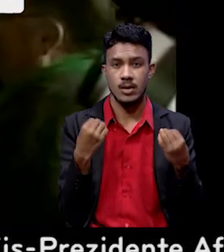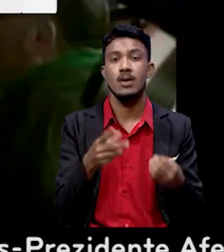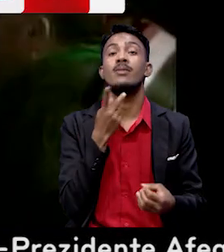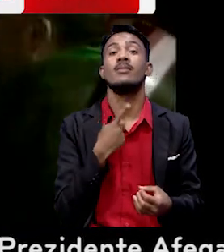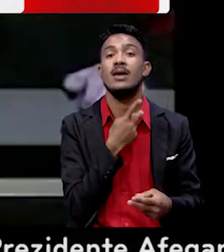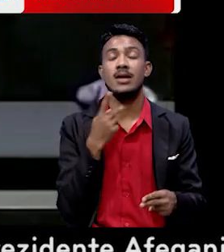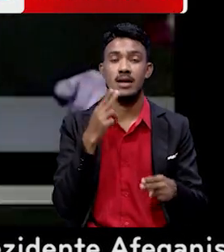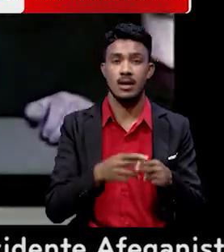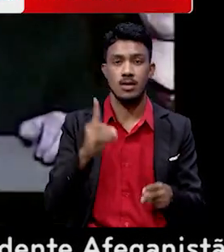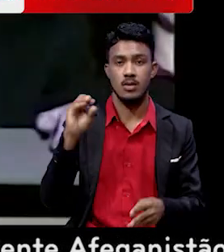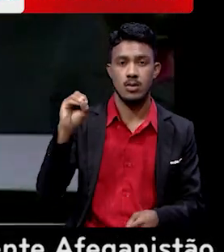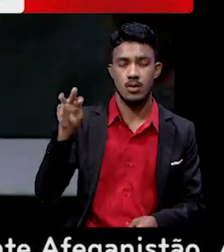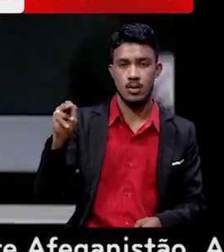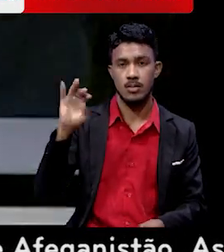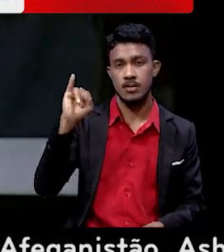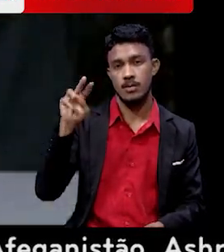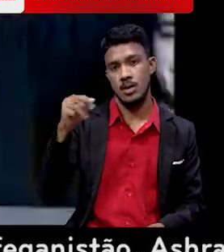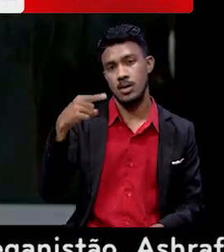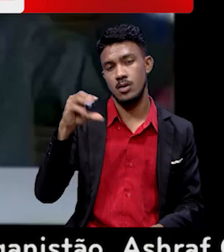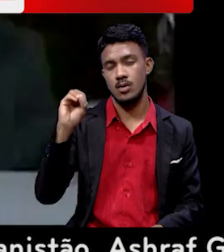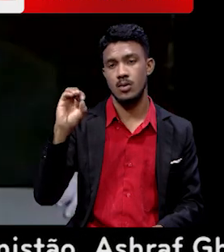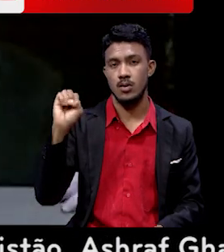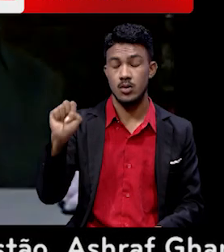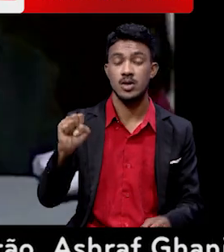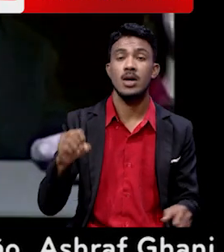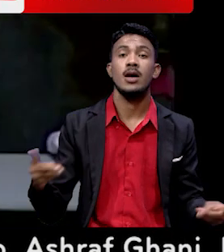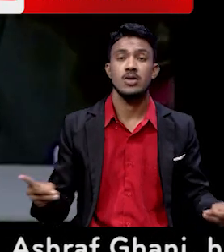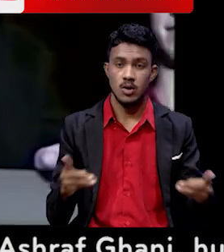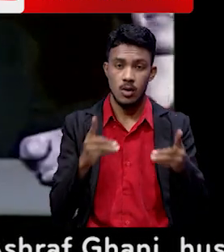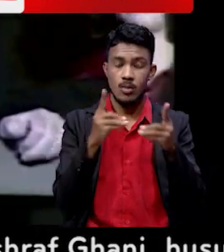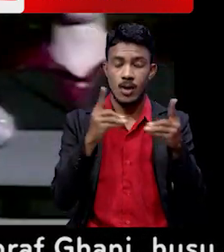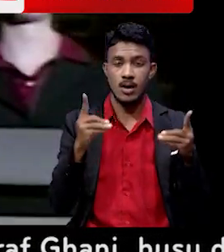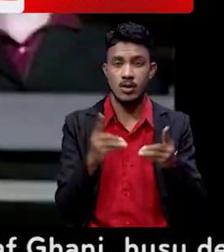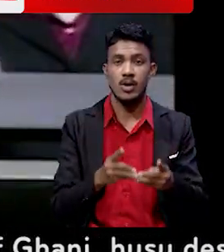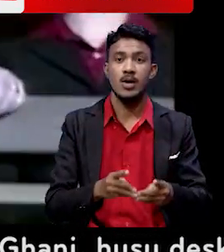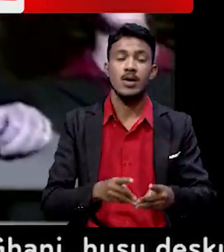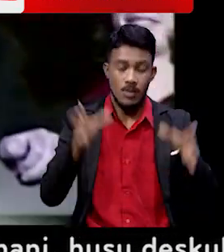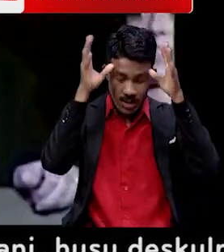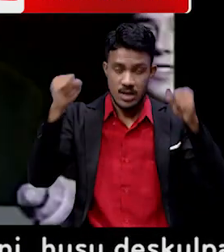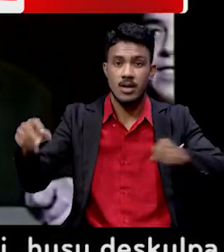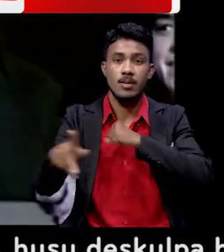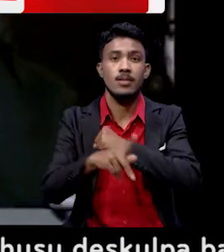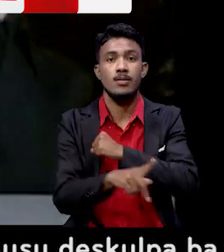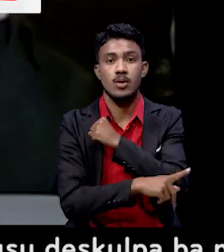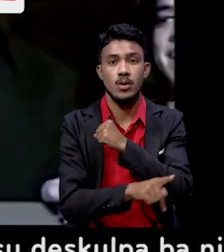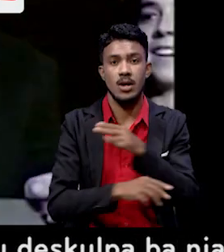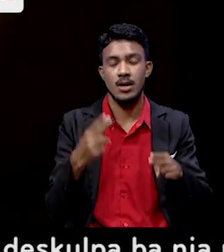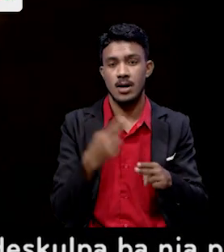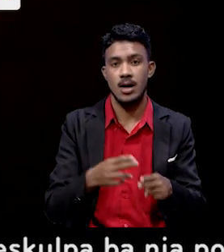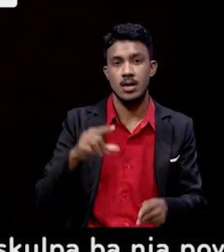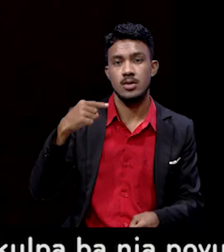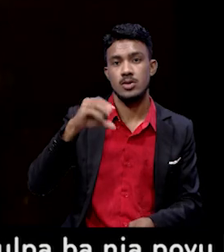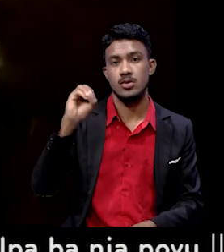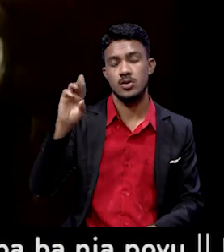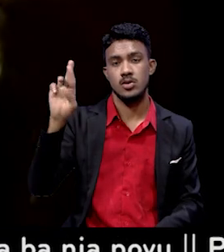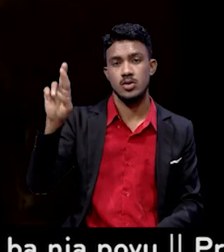Mos buka dalang o insabele a Sorumalo direita o Presidente República Portugal, Jorge Fernando Branco Sampaio, o